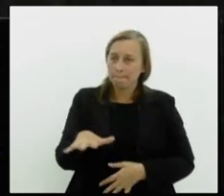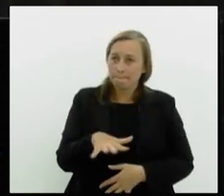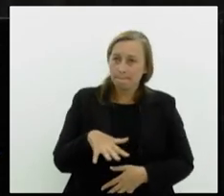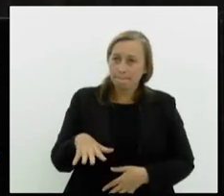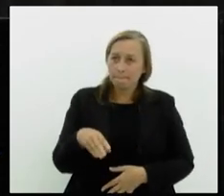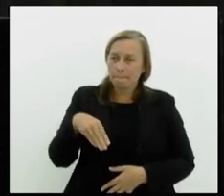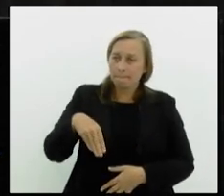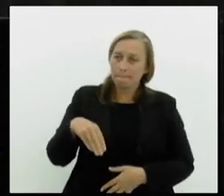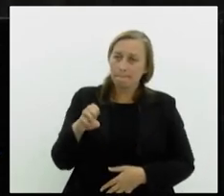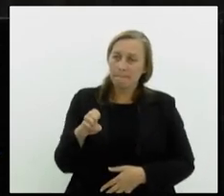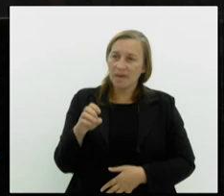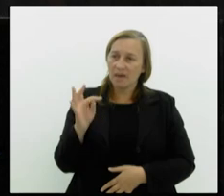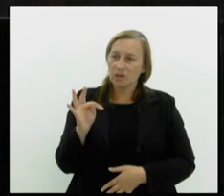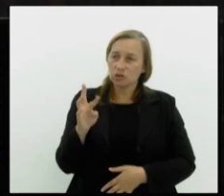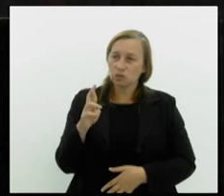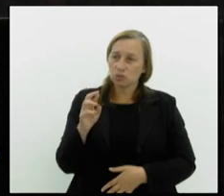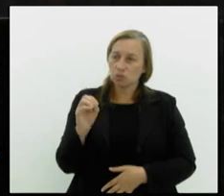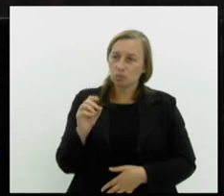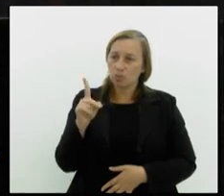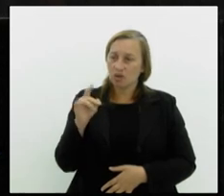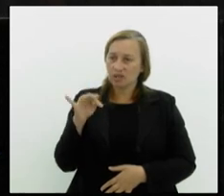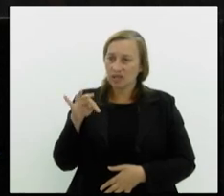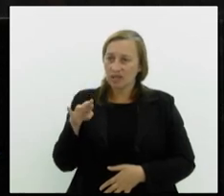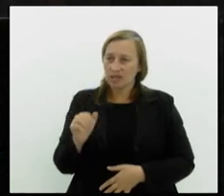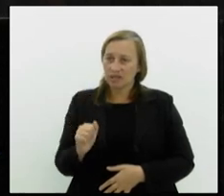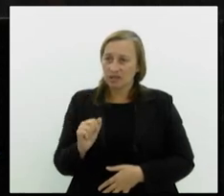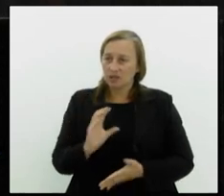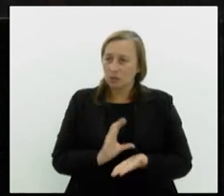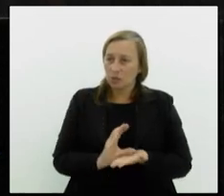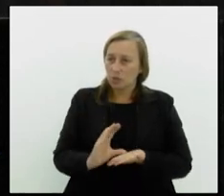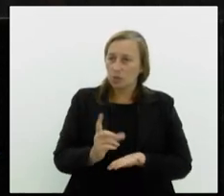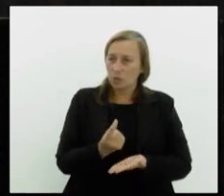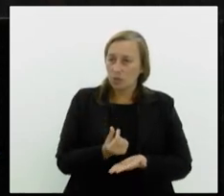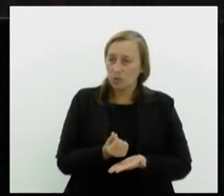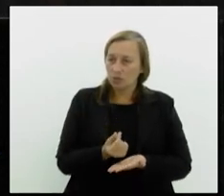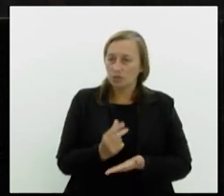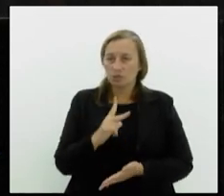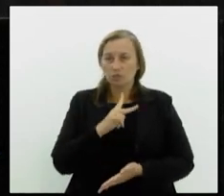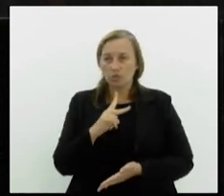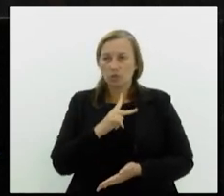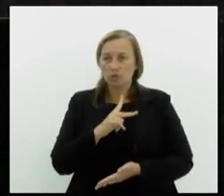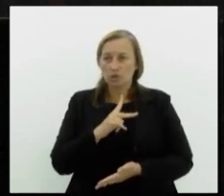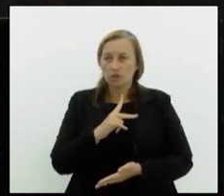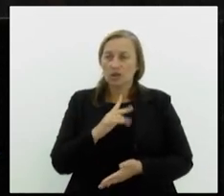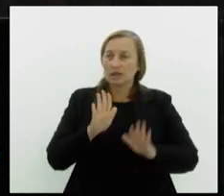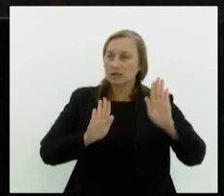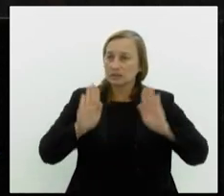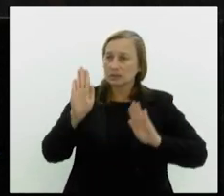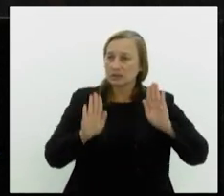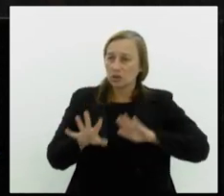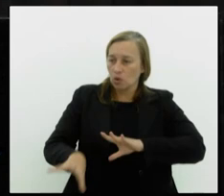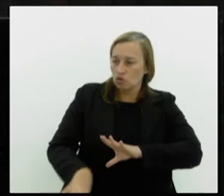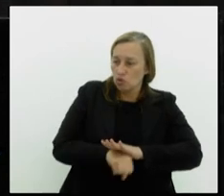recursos próprios, estava botando na rua uma licitação para drenagens e